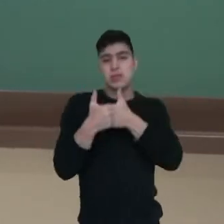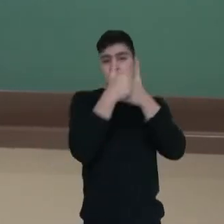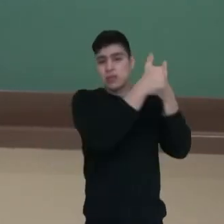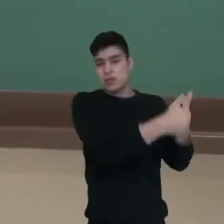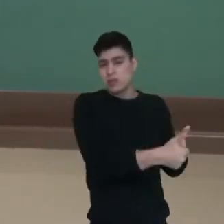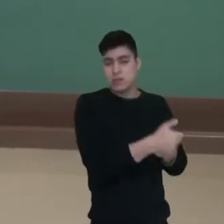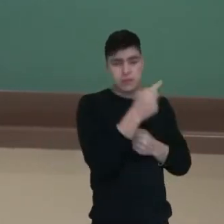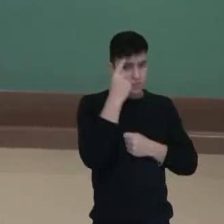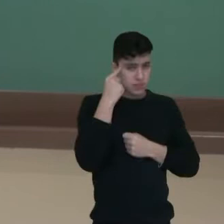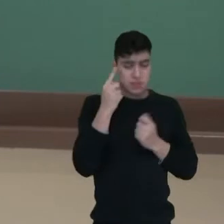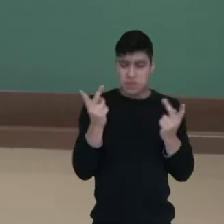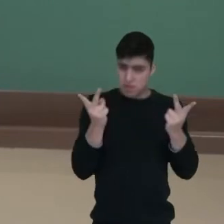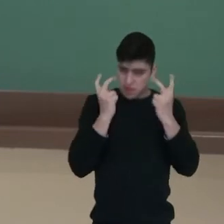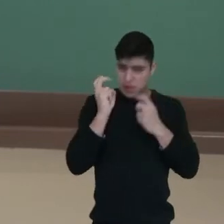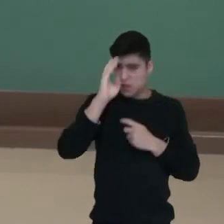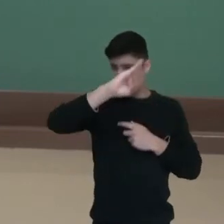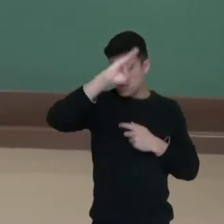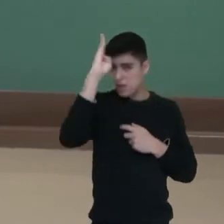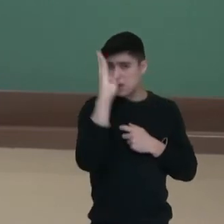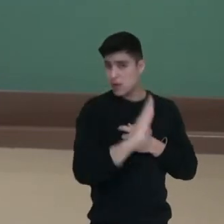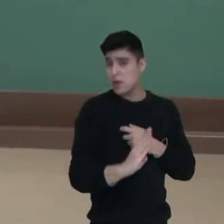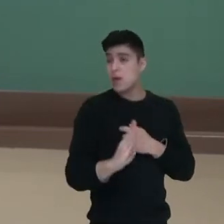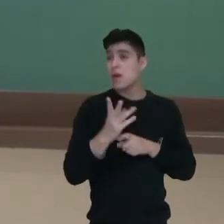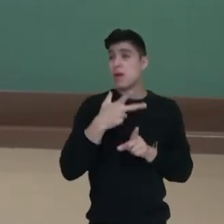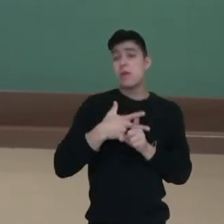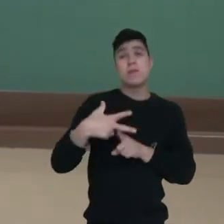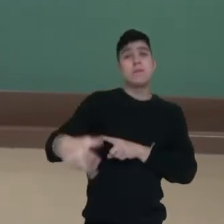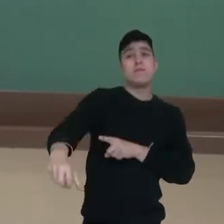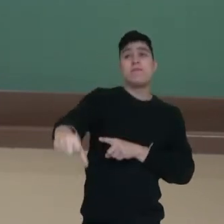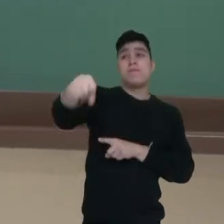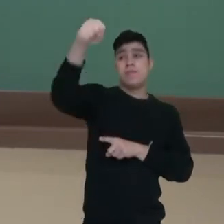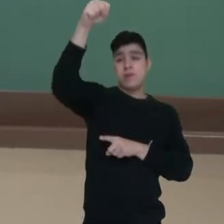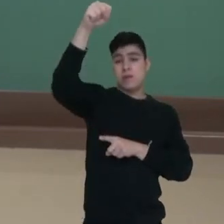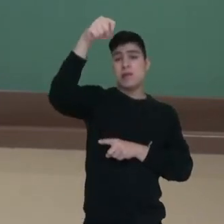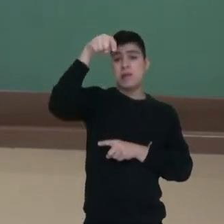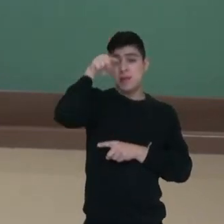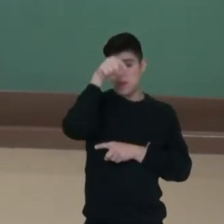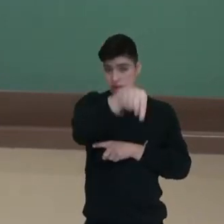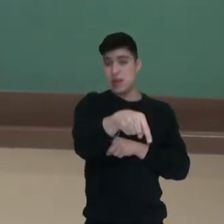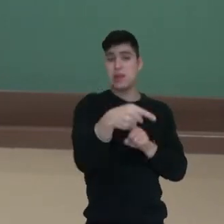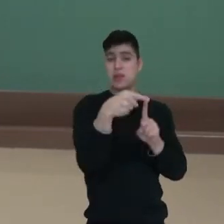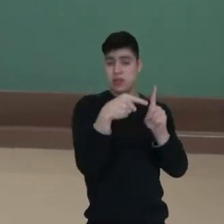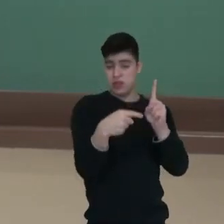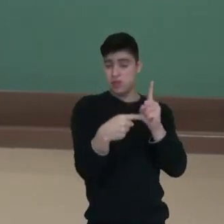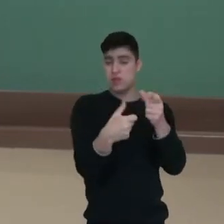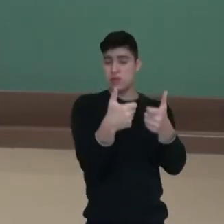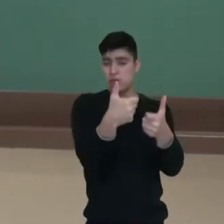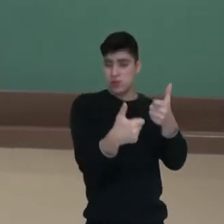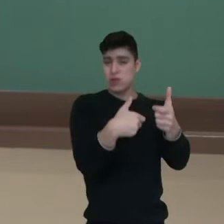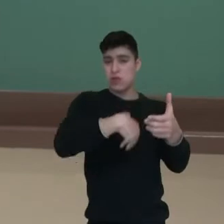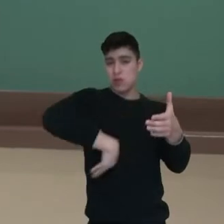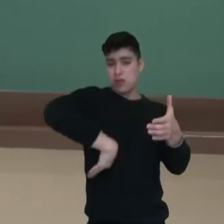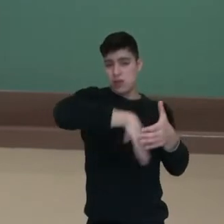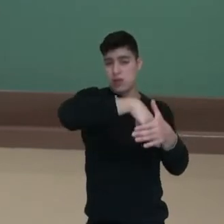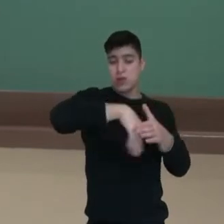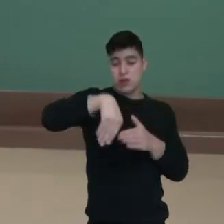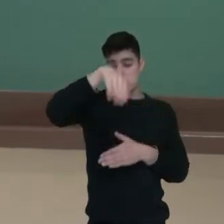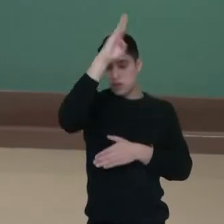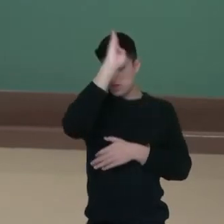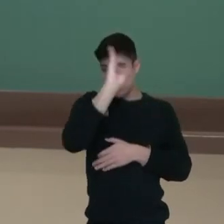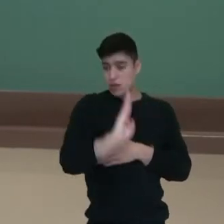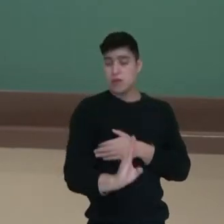o Brasil, ele é o maior campeão paralímpico nesta categoria. Então, nós